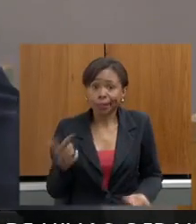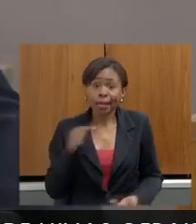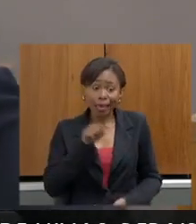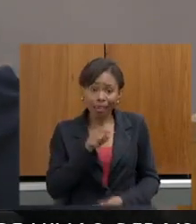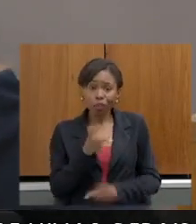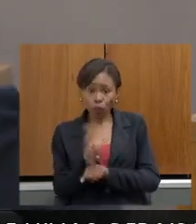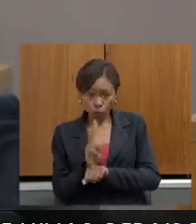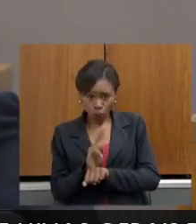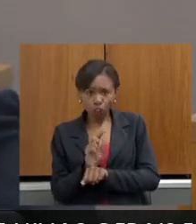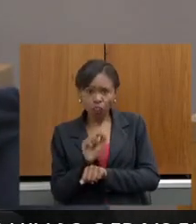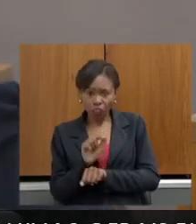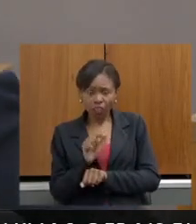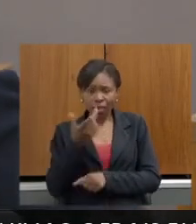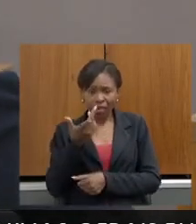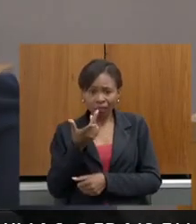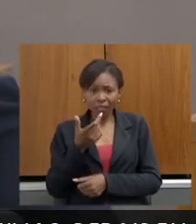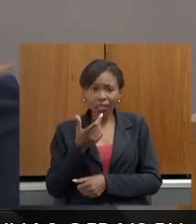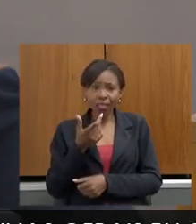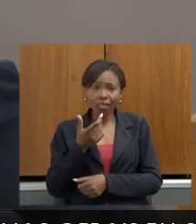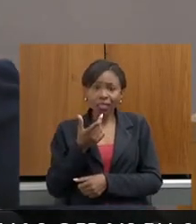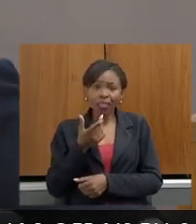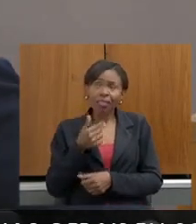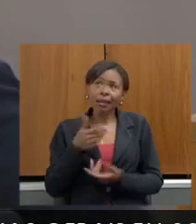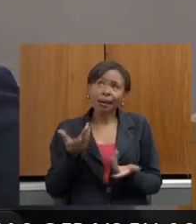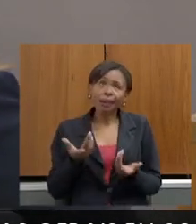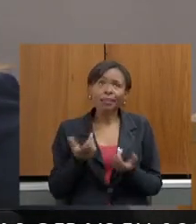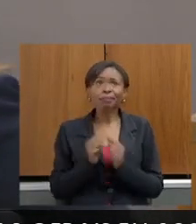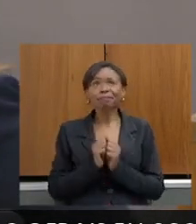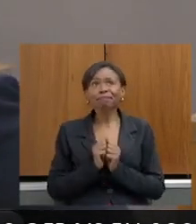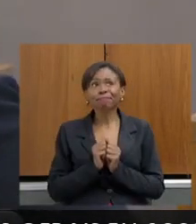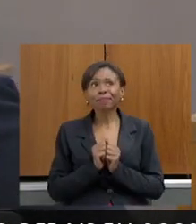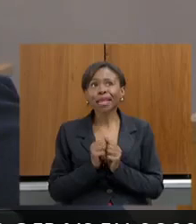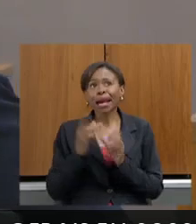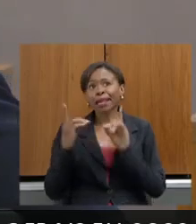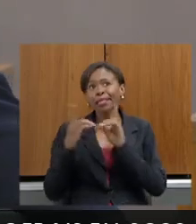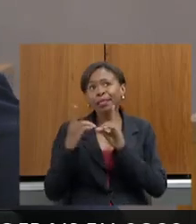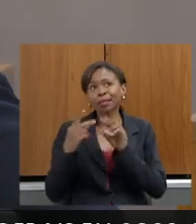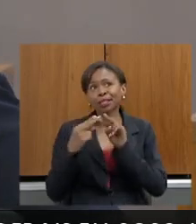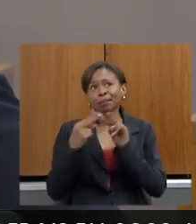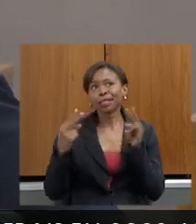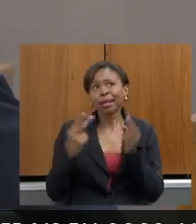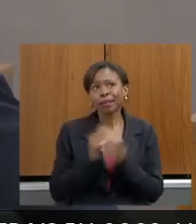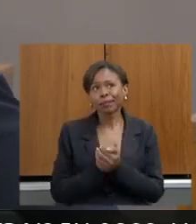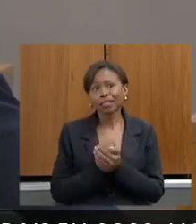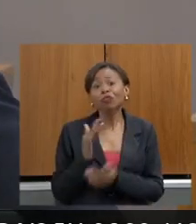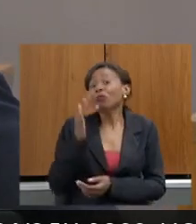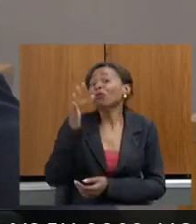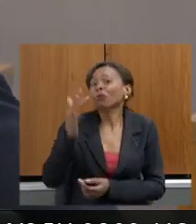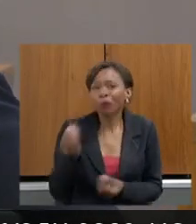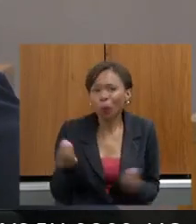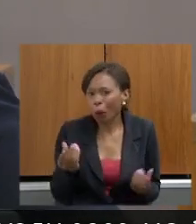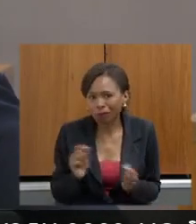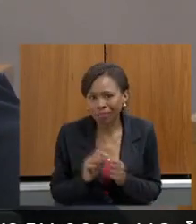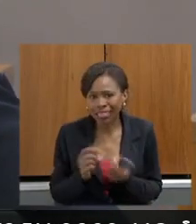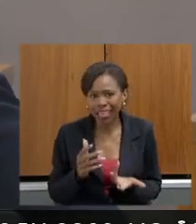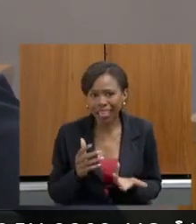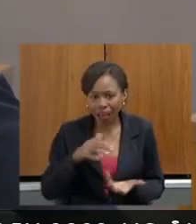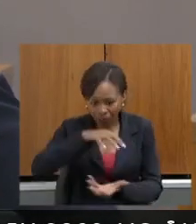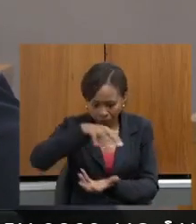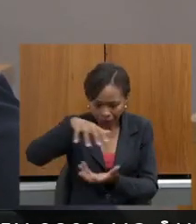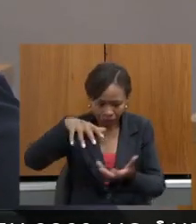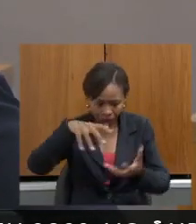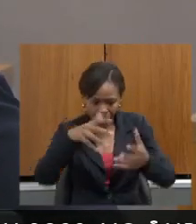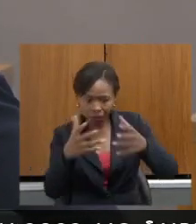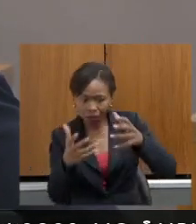no plantão digital e depois telepatia o que que vai ser e o problema não é esse o problema é mais